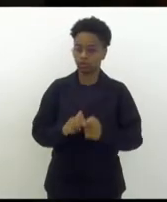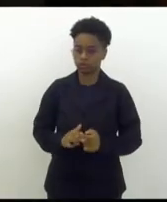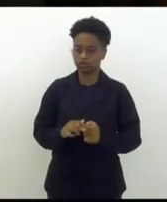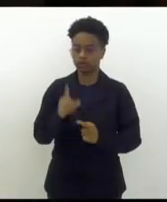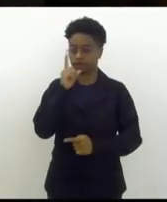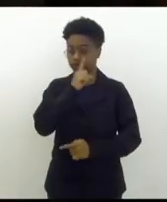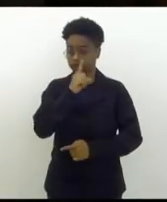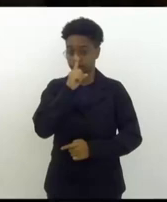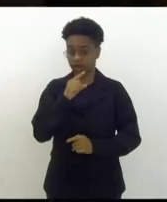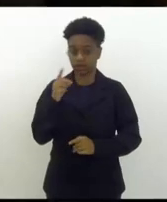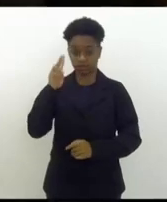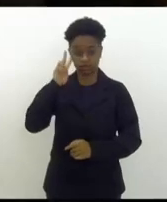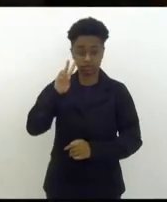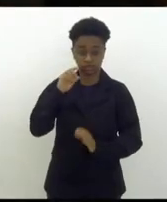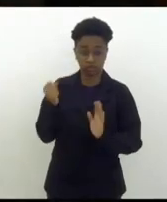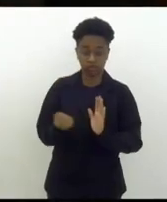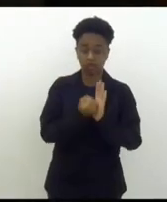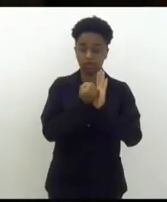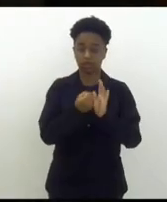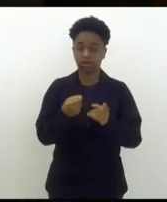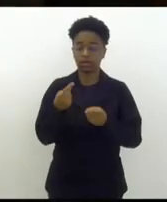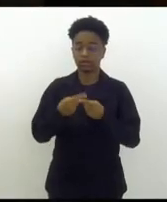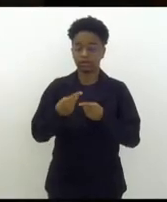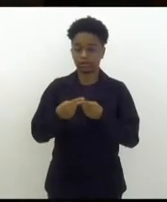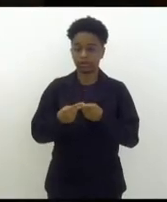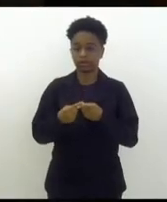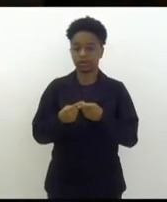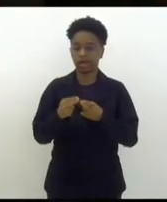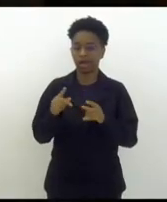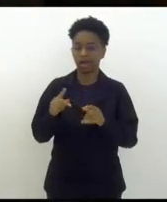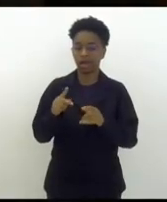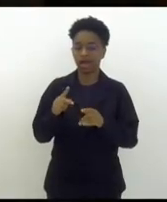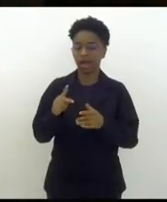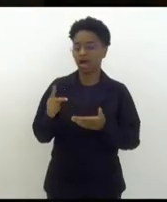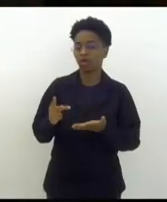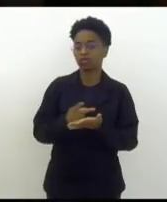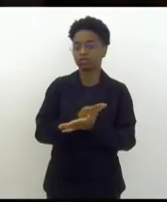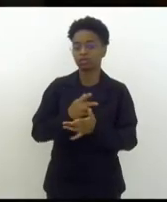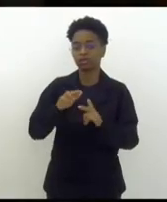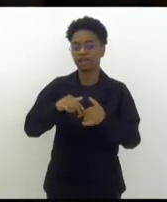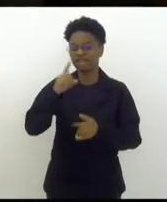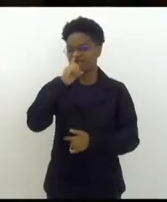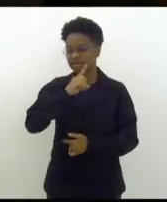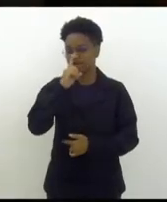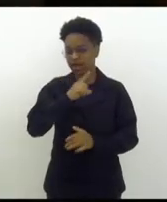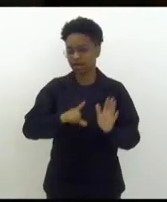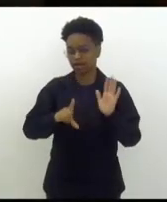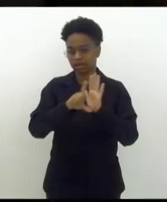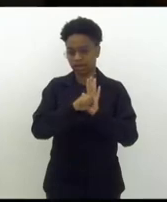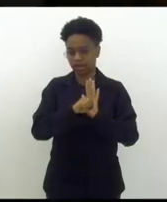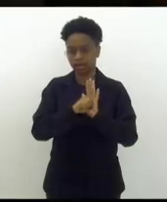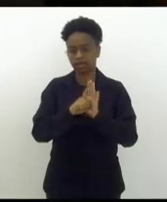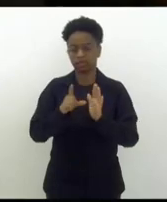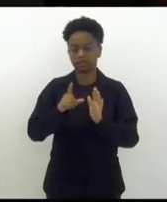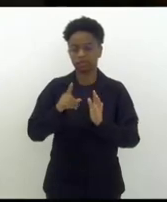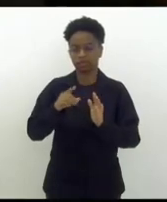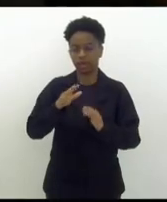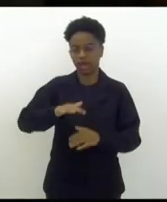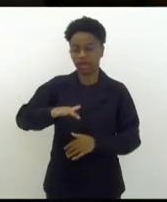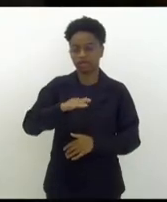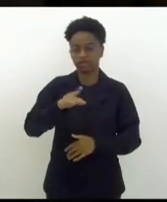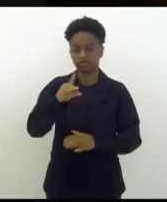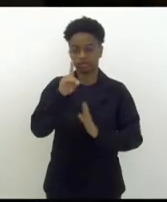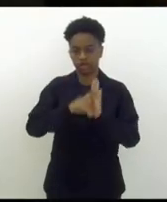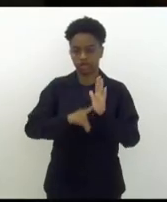injustiças históricas que são propiciadas por lacunas na lei vigente dos direitos autorais a